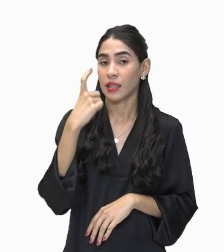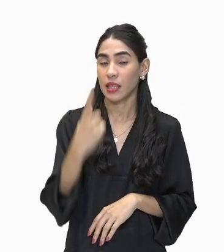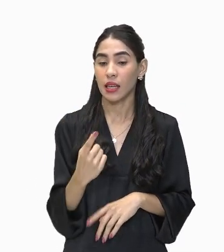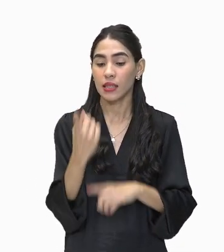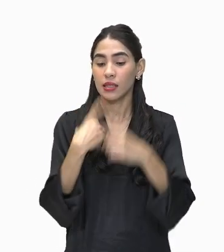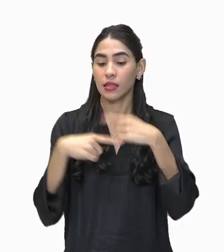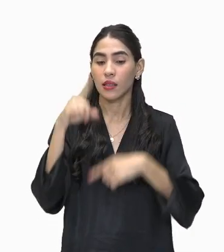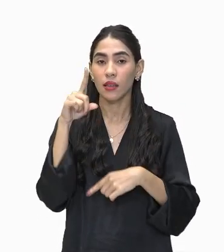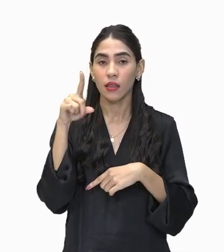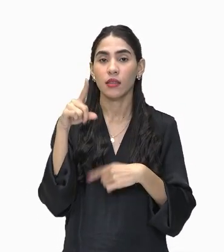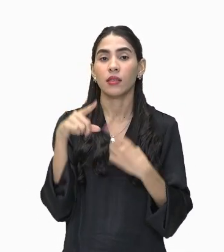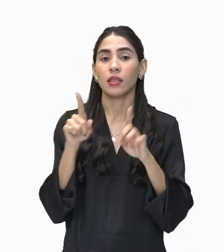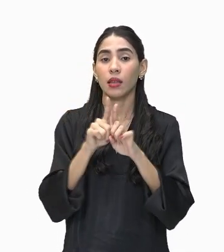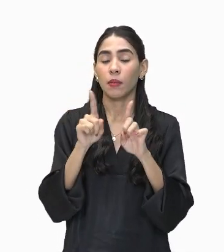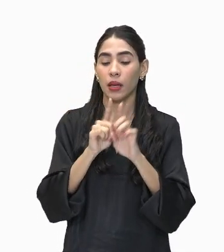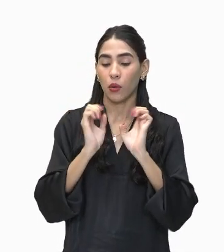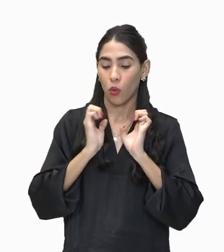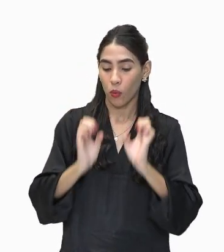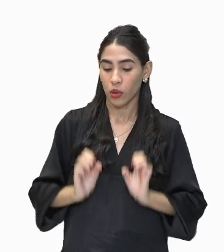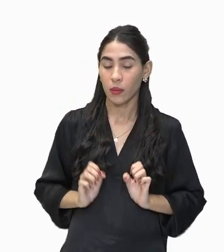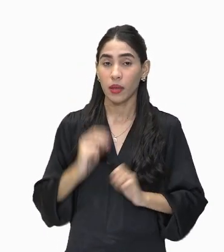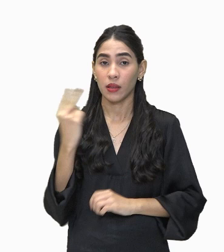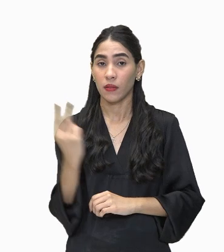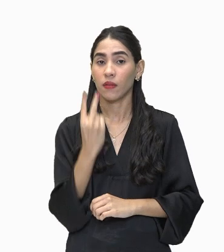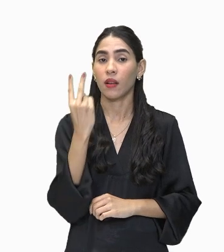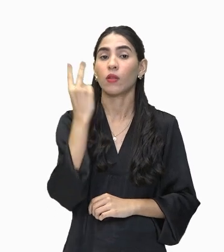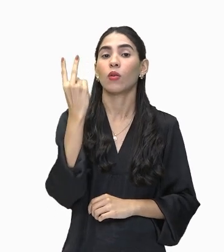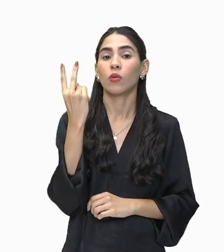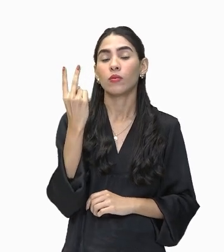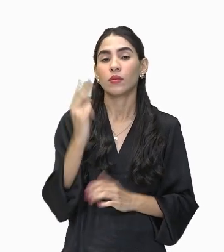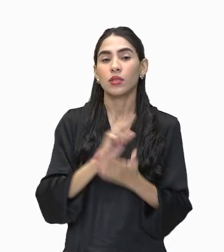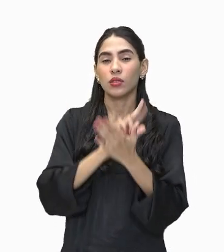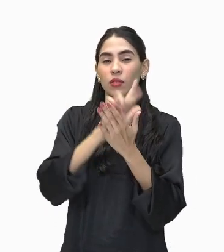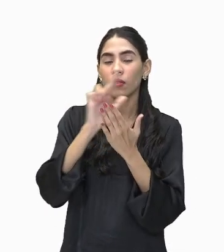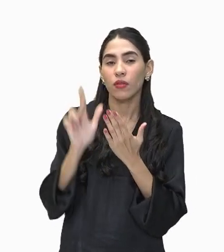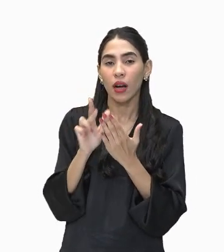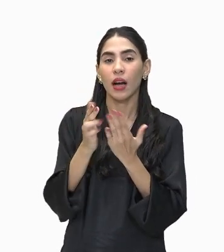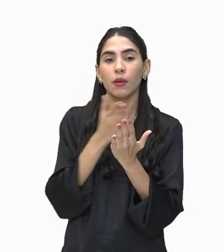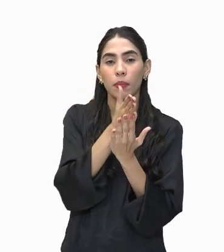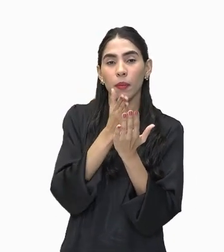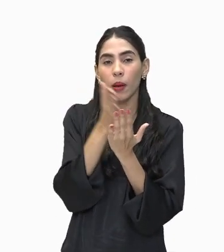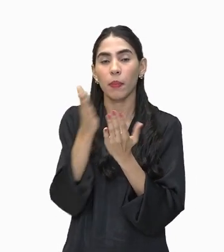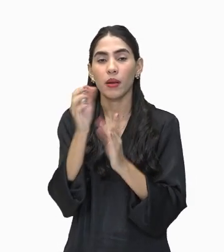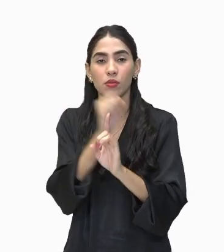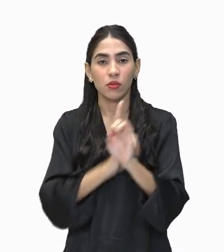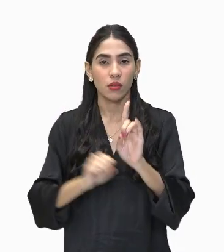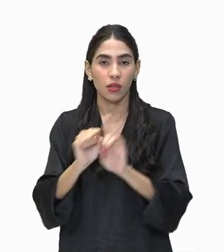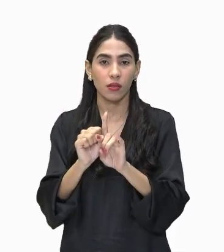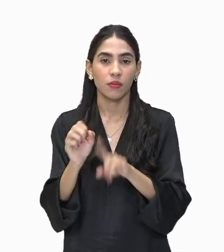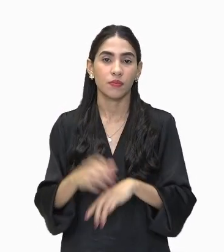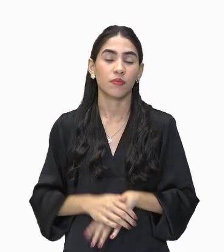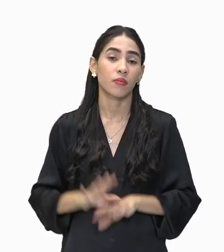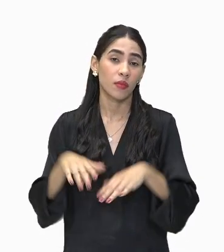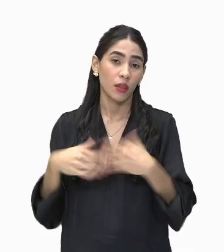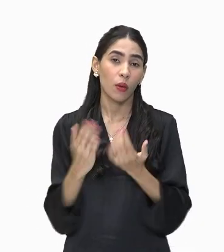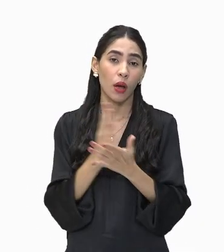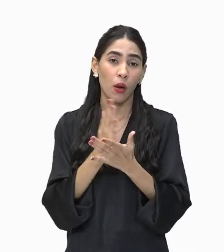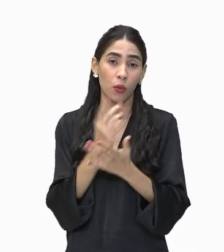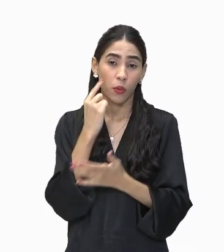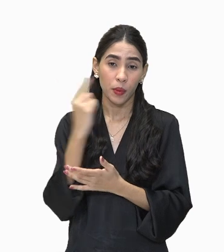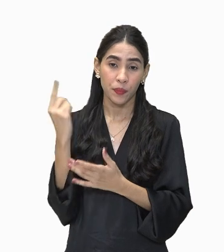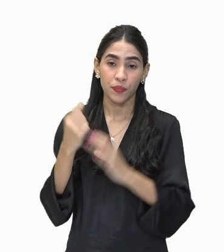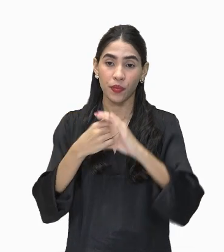transformar comportamentos e valores dos diversos segmentos sociais. Então, aí são algumas características, né,